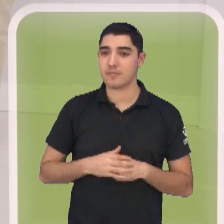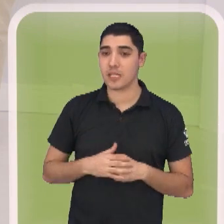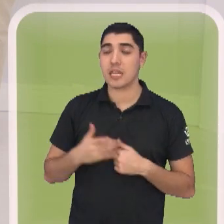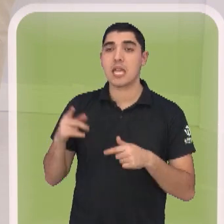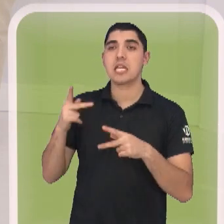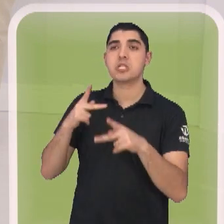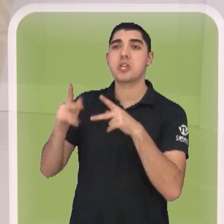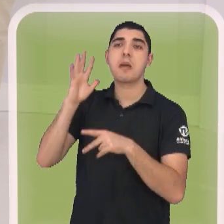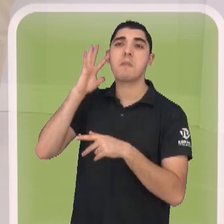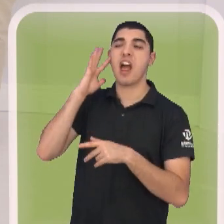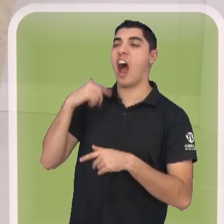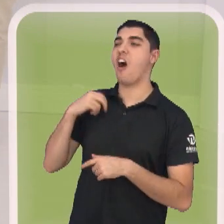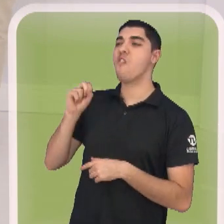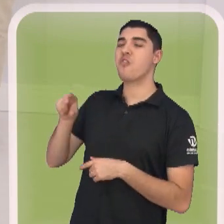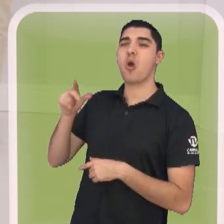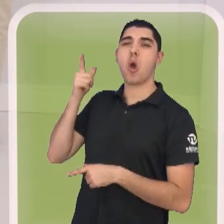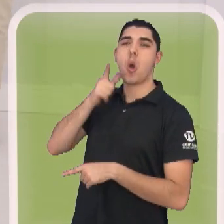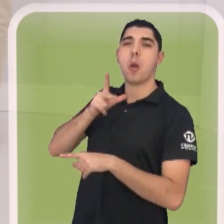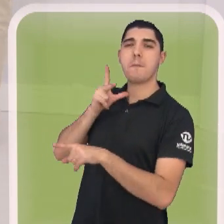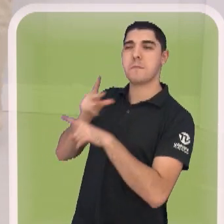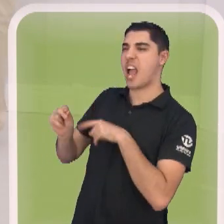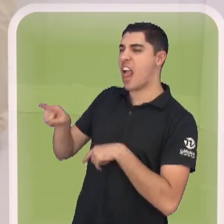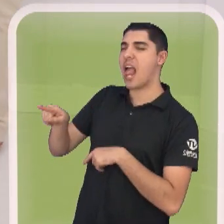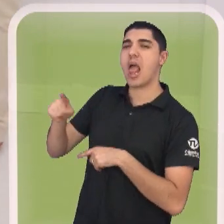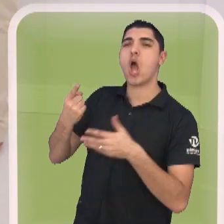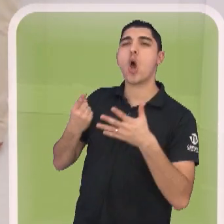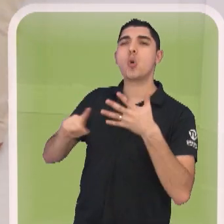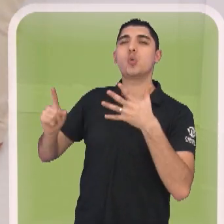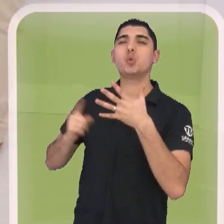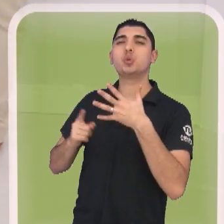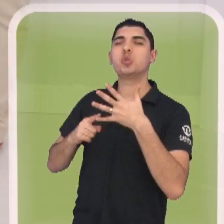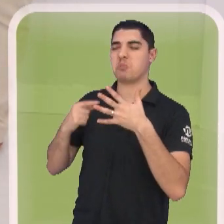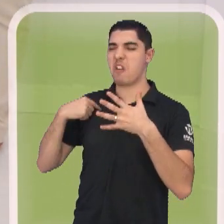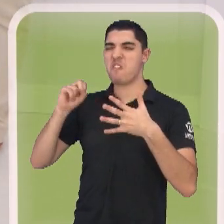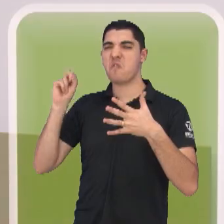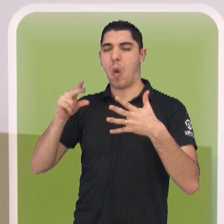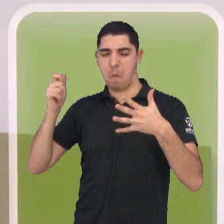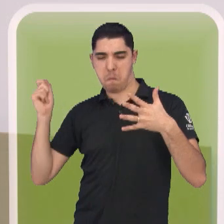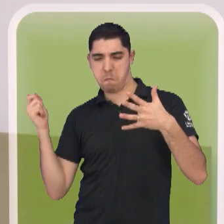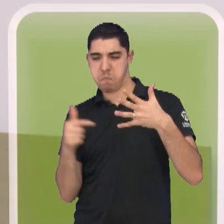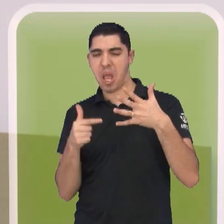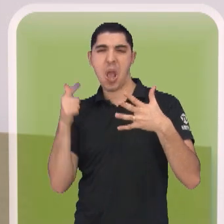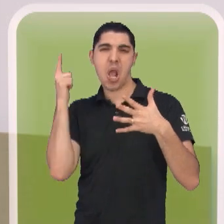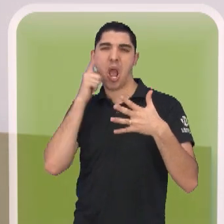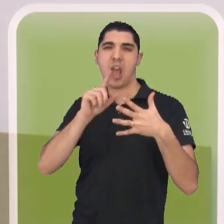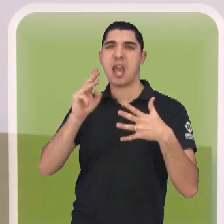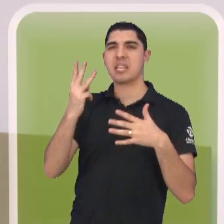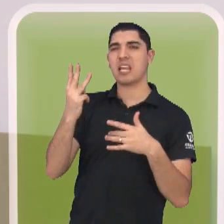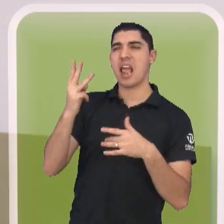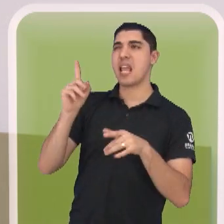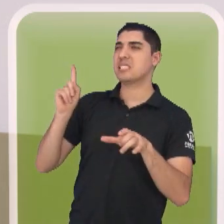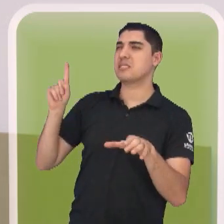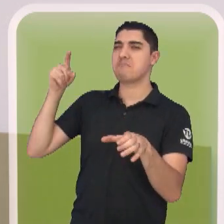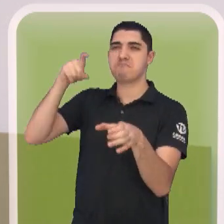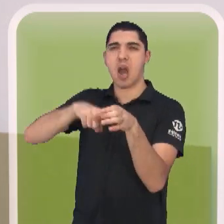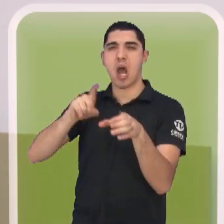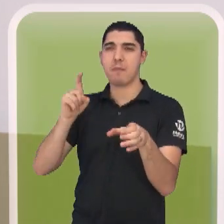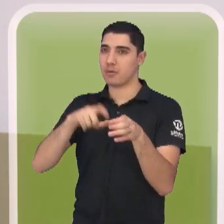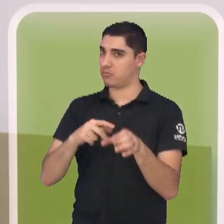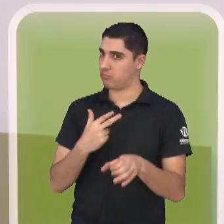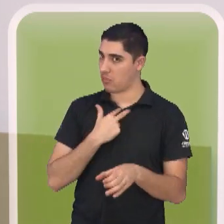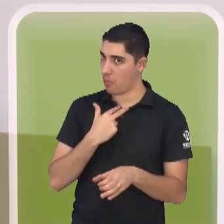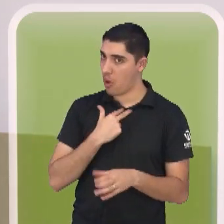achar que vai ganhar quando quiser não porque a gente vai pegar o último colocado a gente vai né meter bola de três sempre então não pode pensar assim também